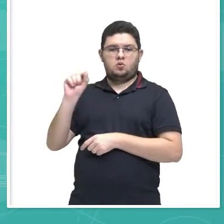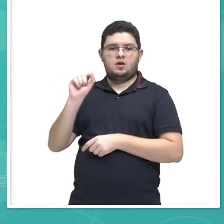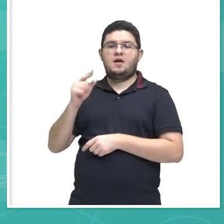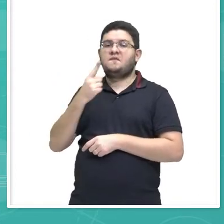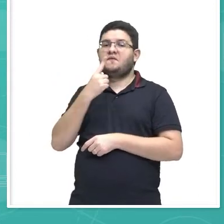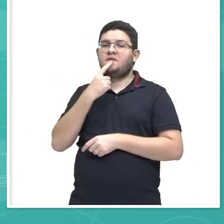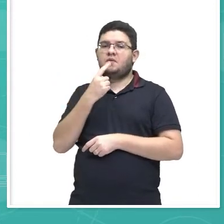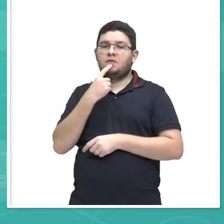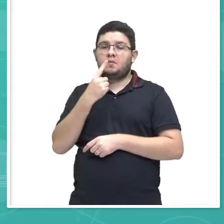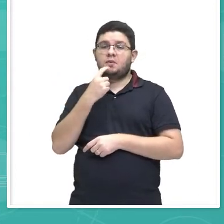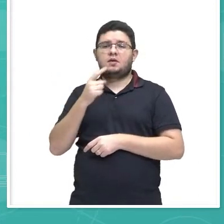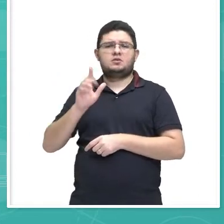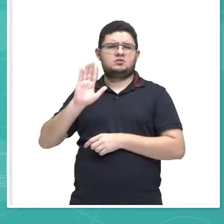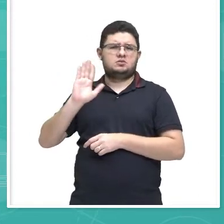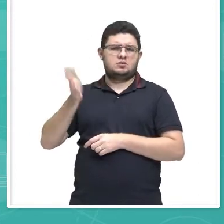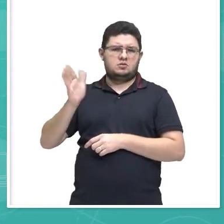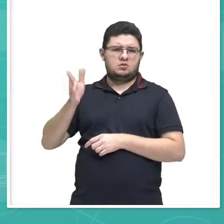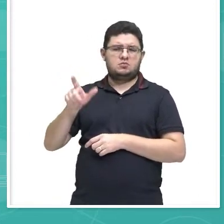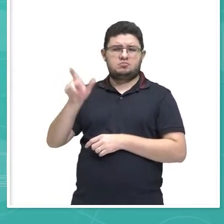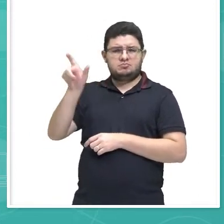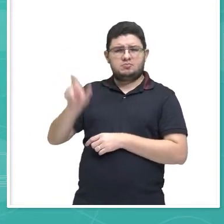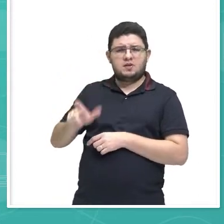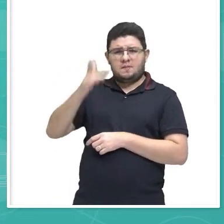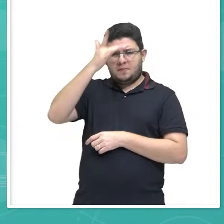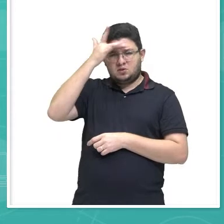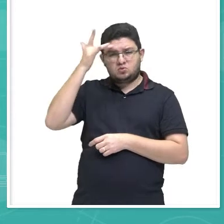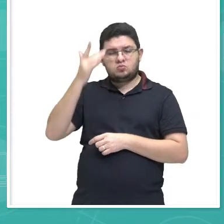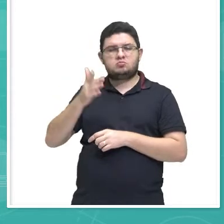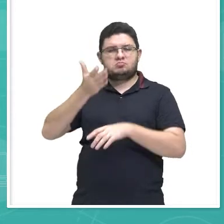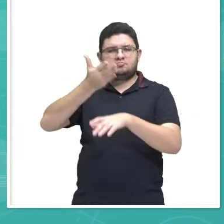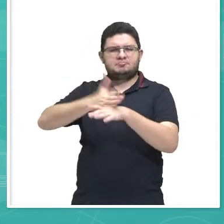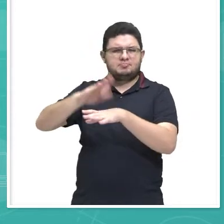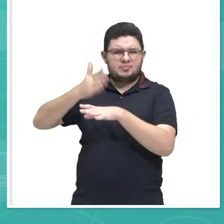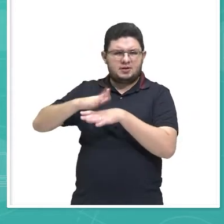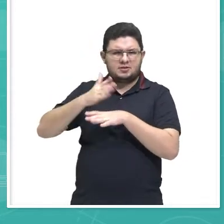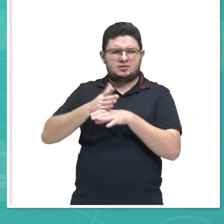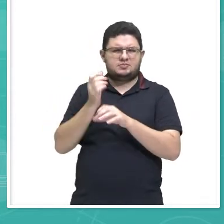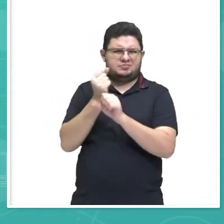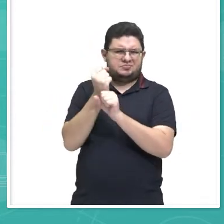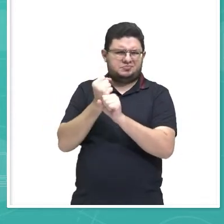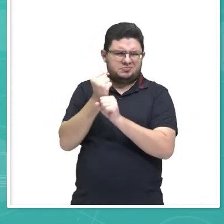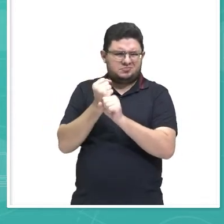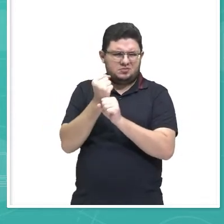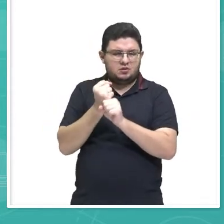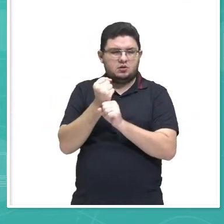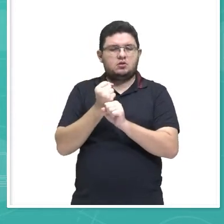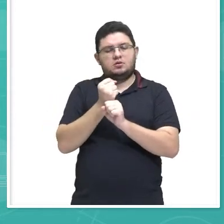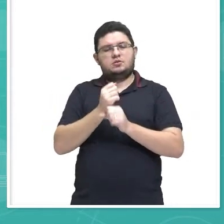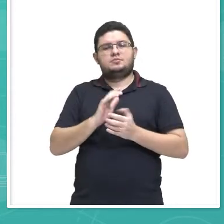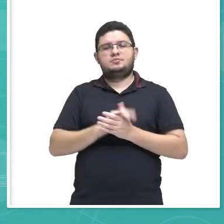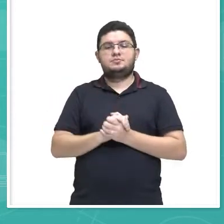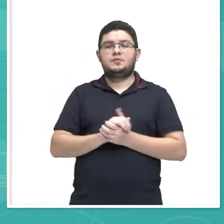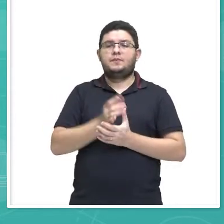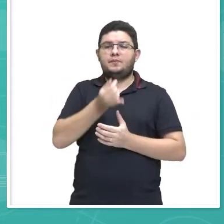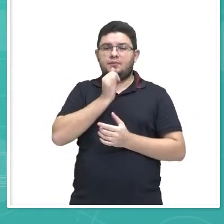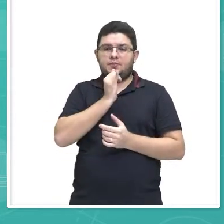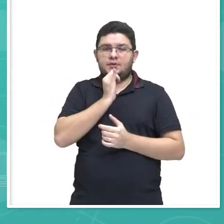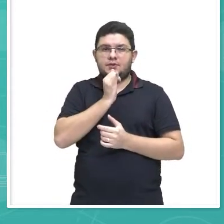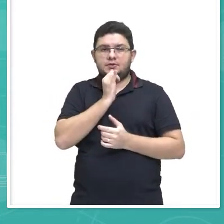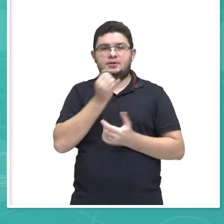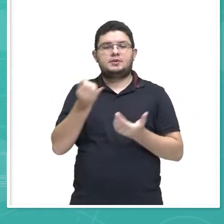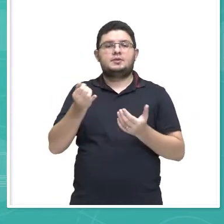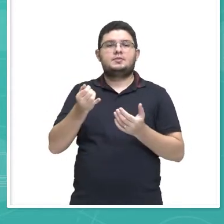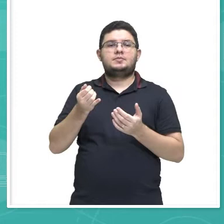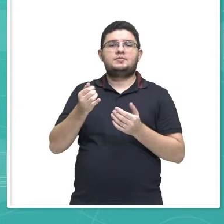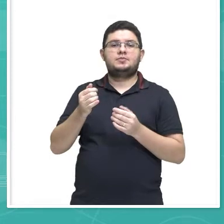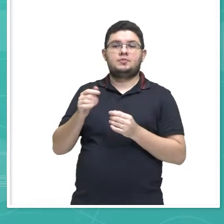pessoas que têm muitos anos de prática. Por exemplo, o